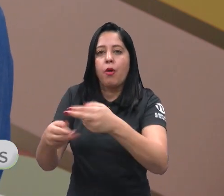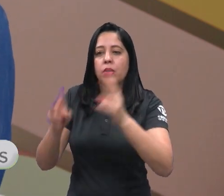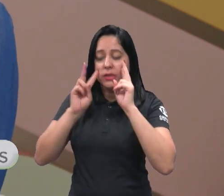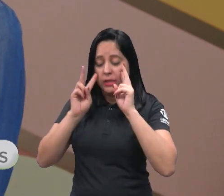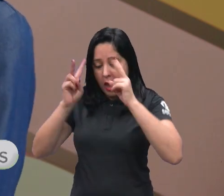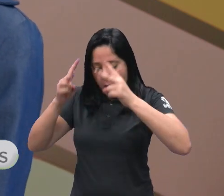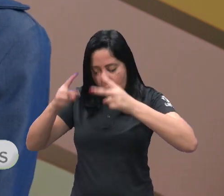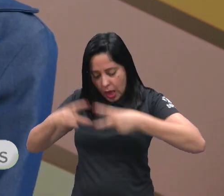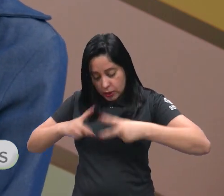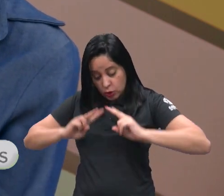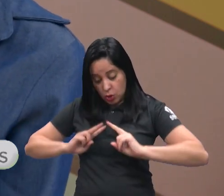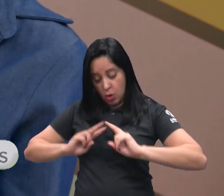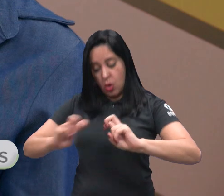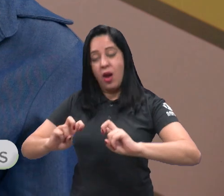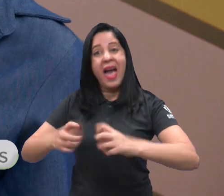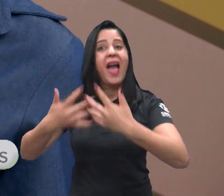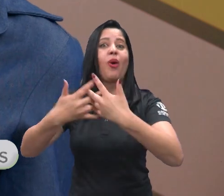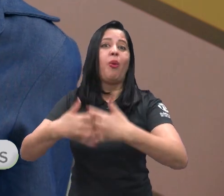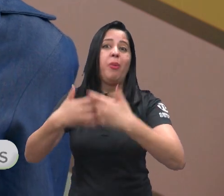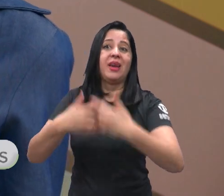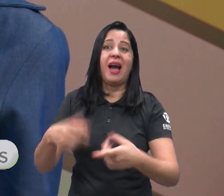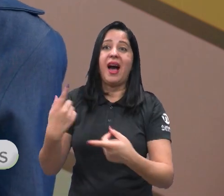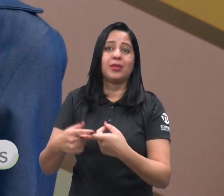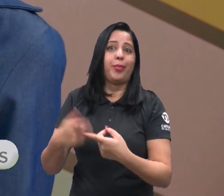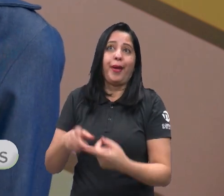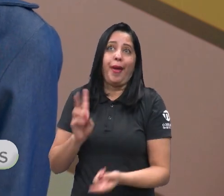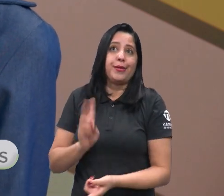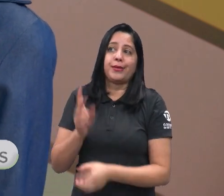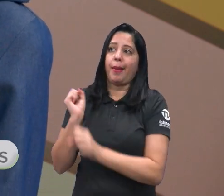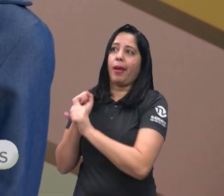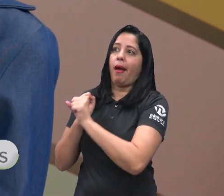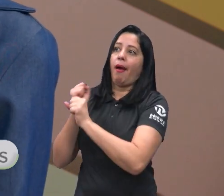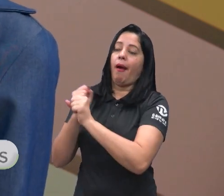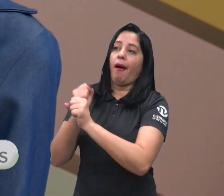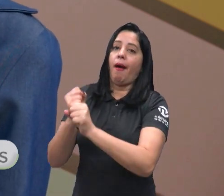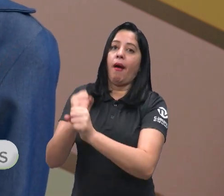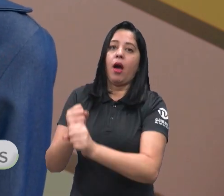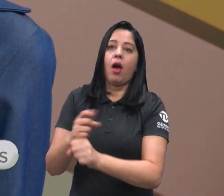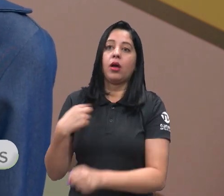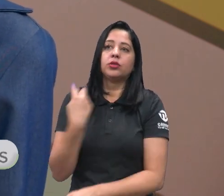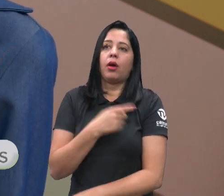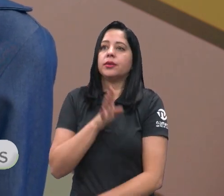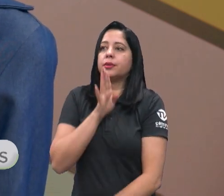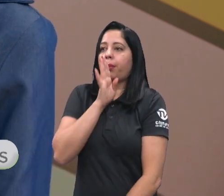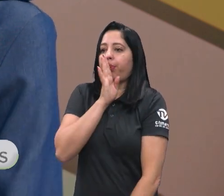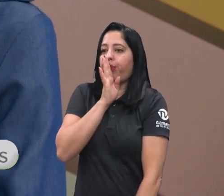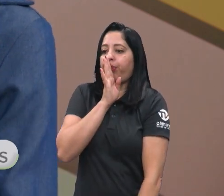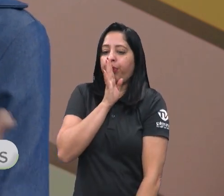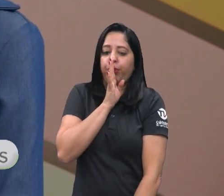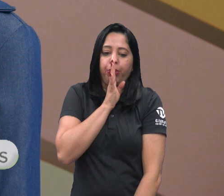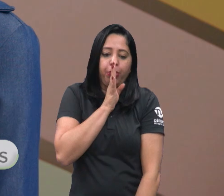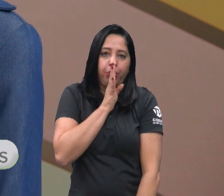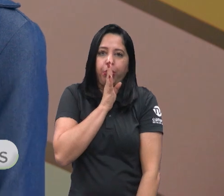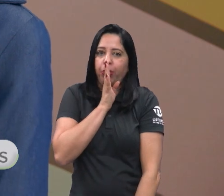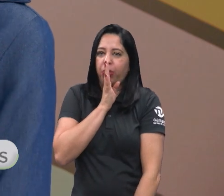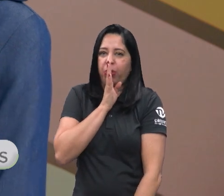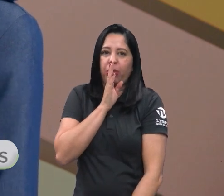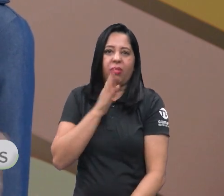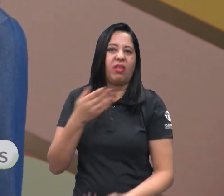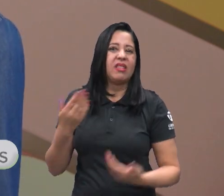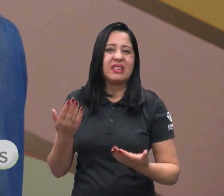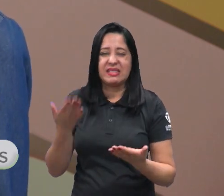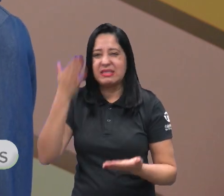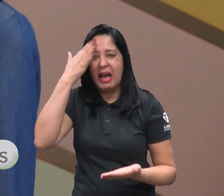complexo porque a gente passa durante muitos anos da nossa vida se calando. Calando a nossa voz interna, com fazeres,